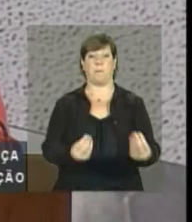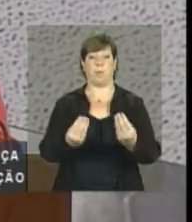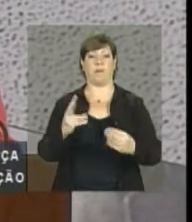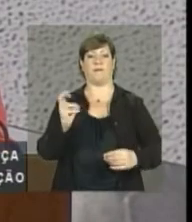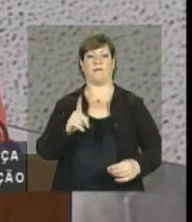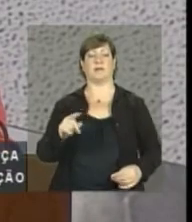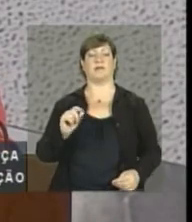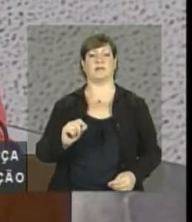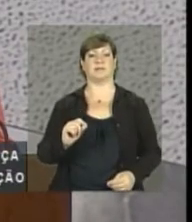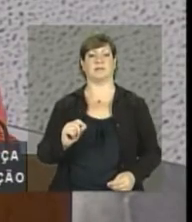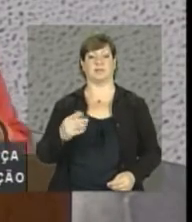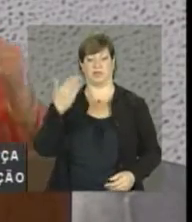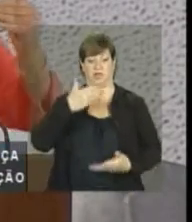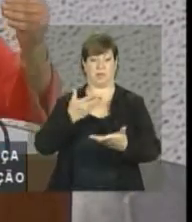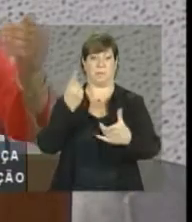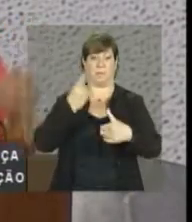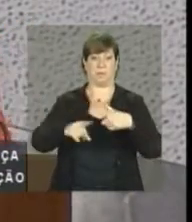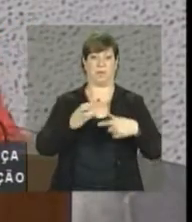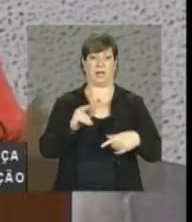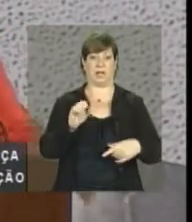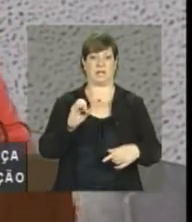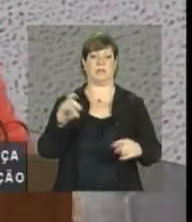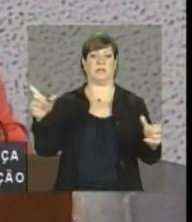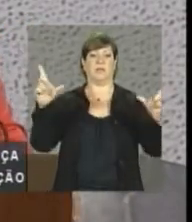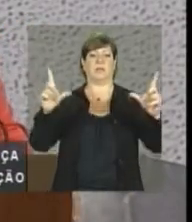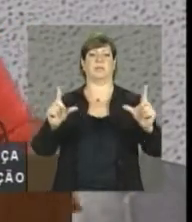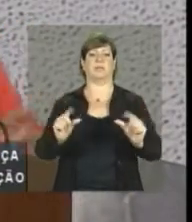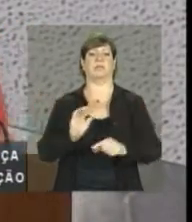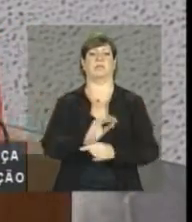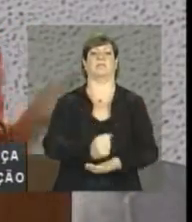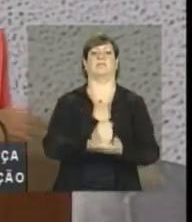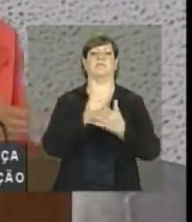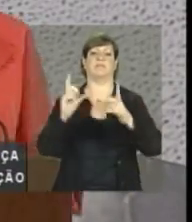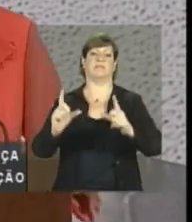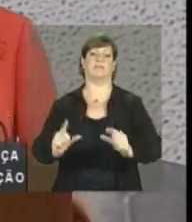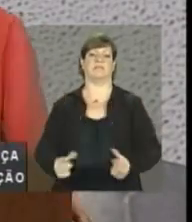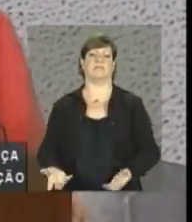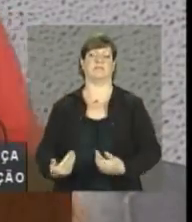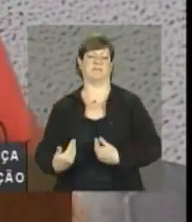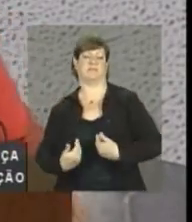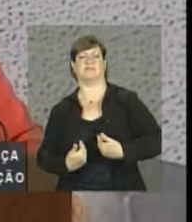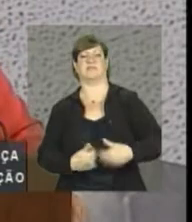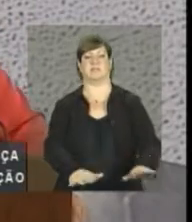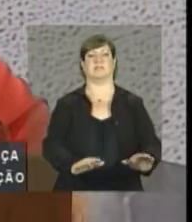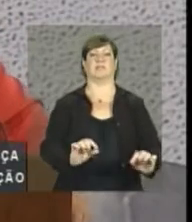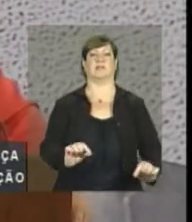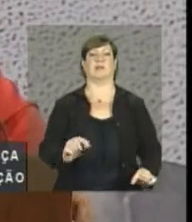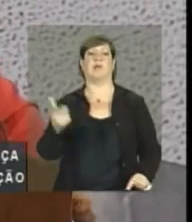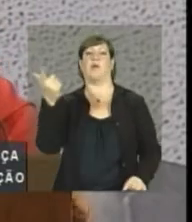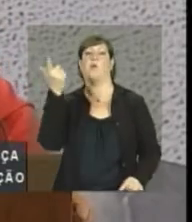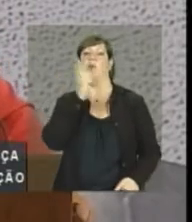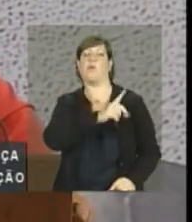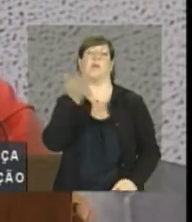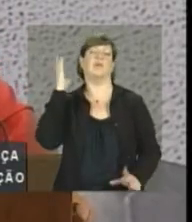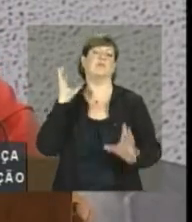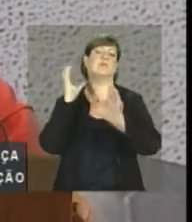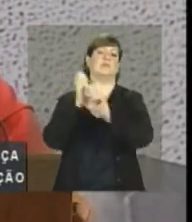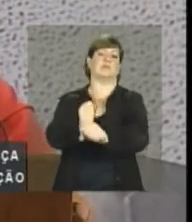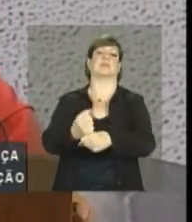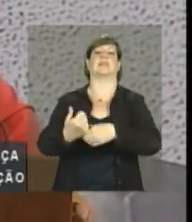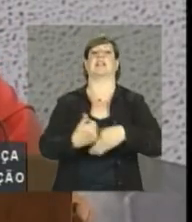vezes, diante da crise, reduzem a proteção, jogam na lata de lixo conquistas históricas,